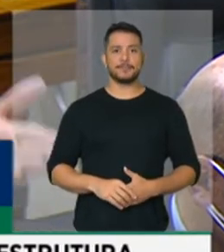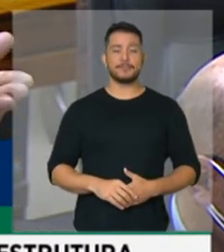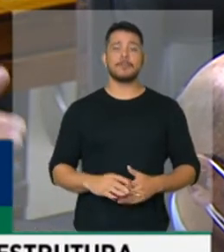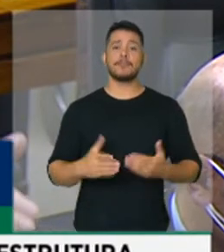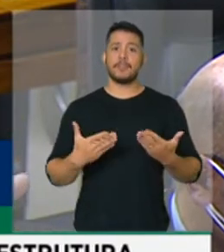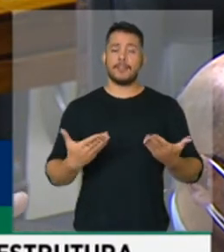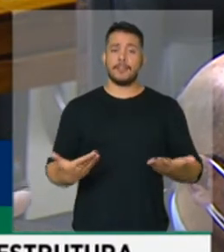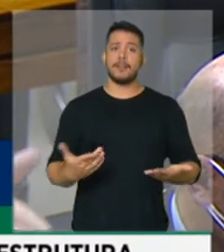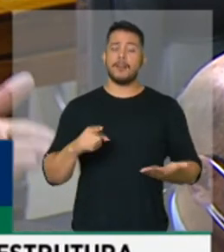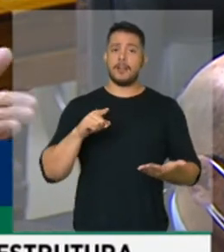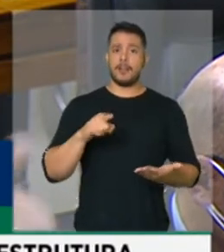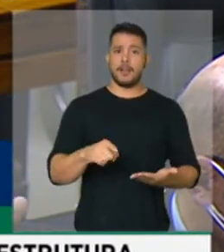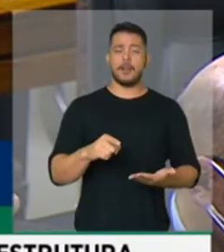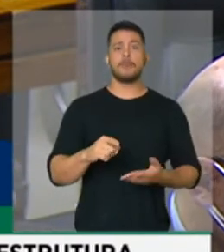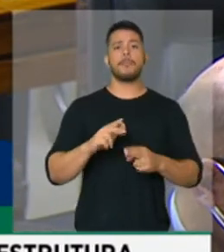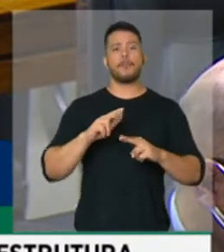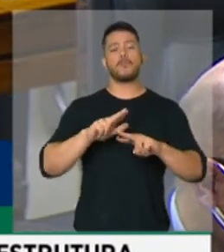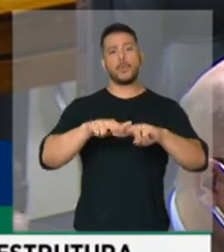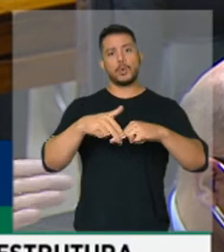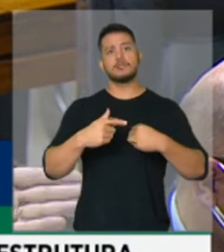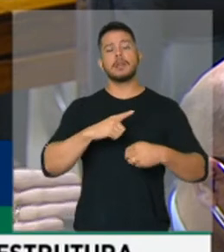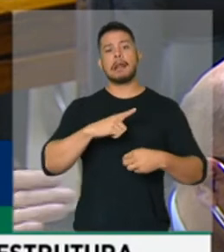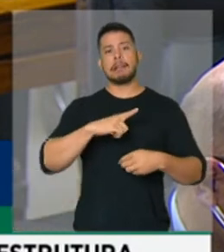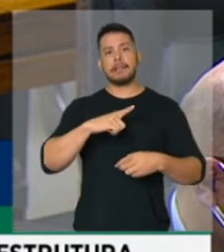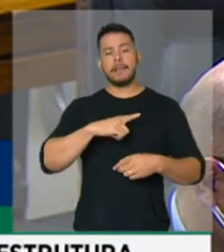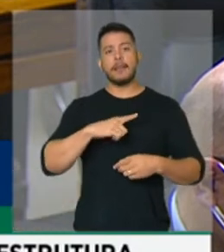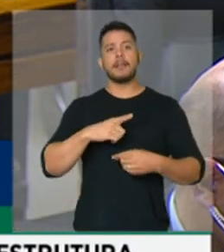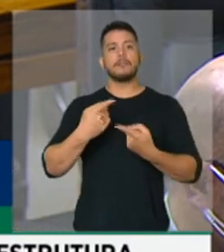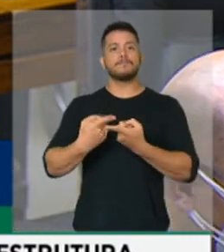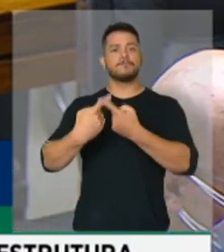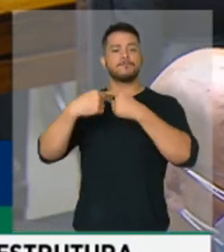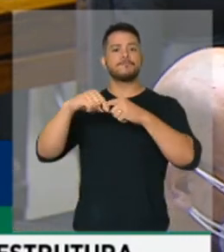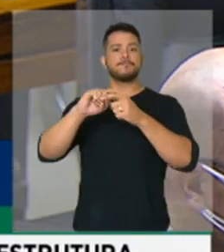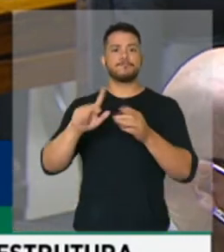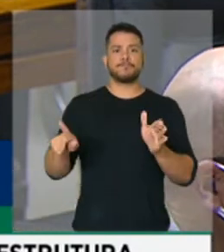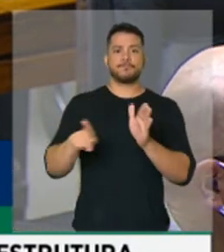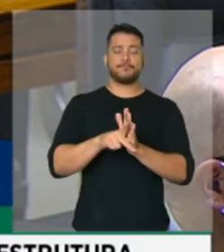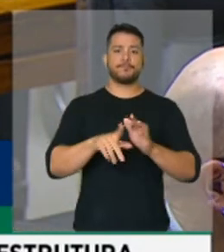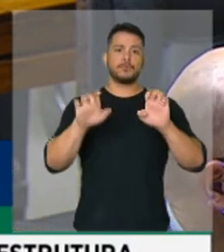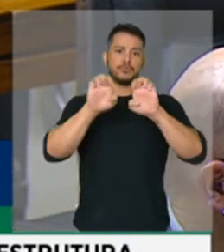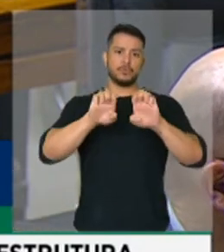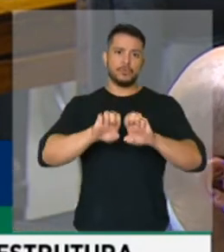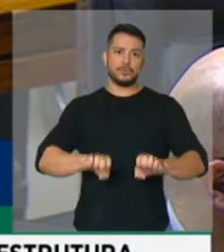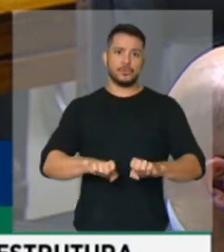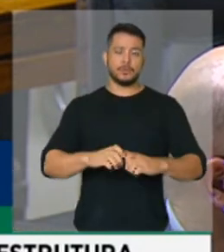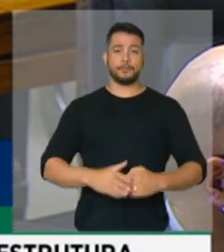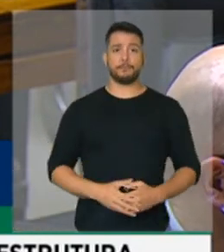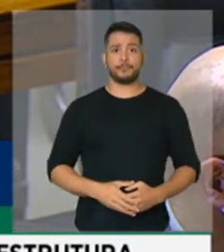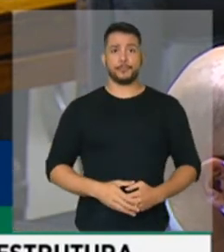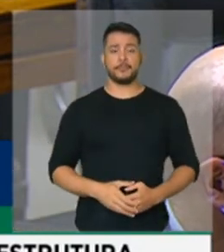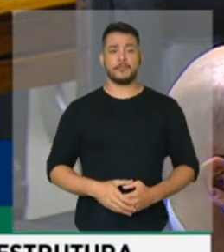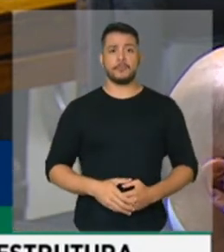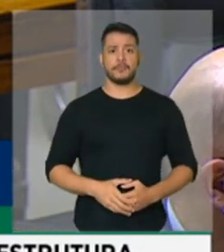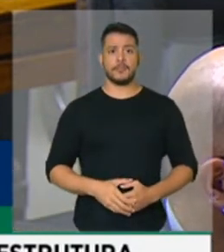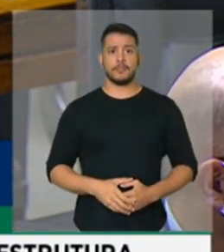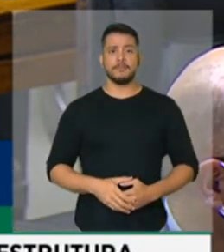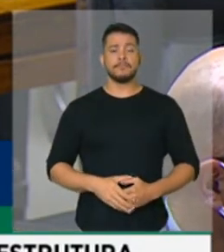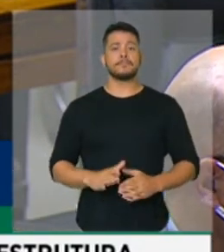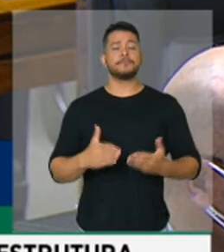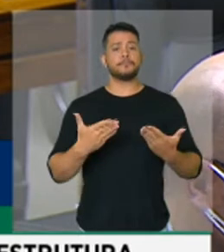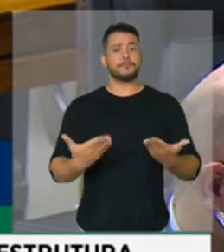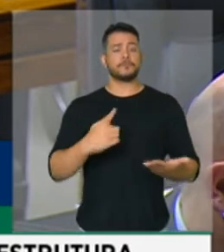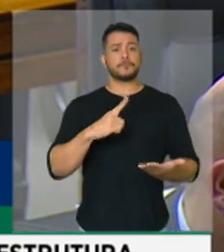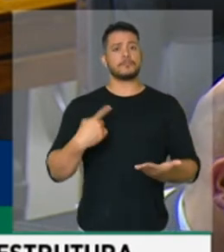através das debêntures de infraestrutura. De forma que nós nos somamos ao esforço do deputado